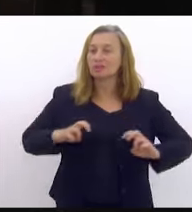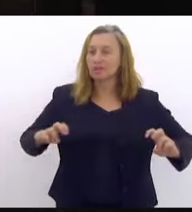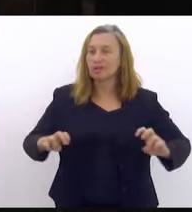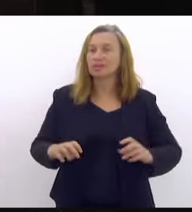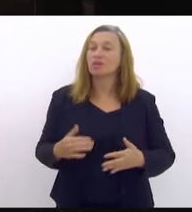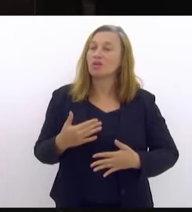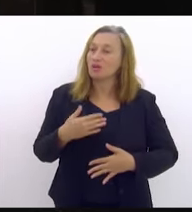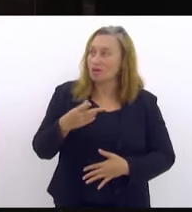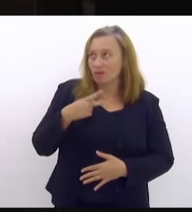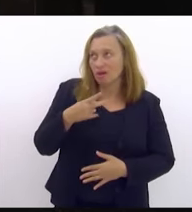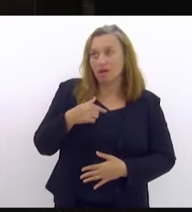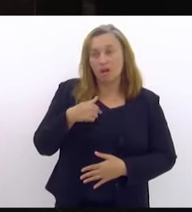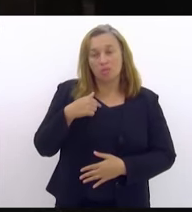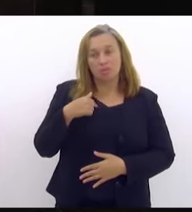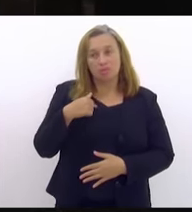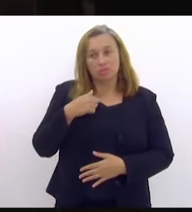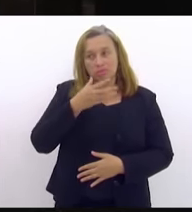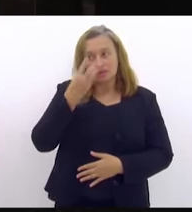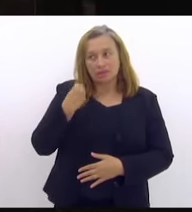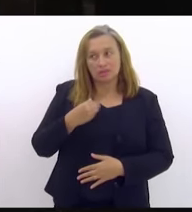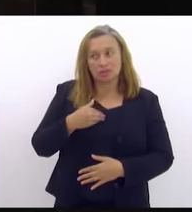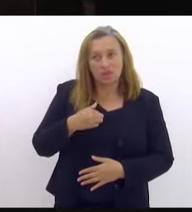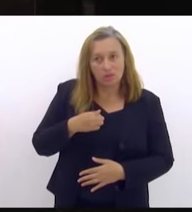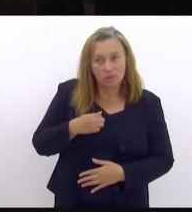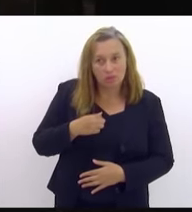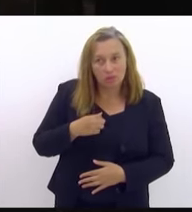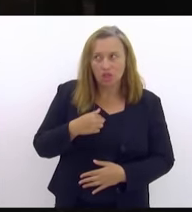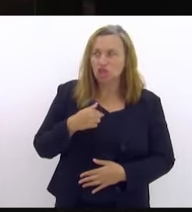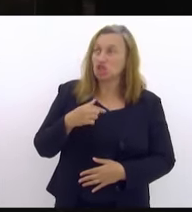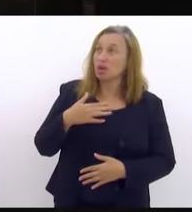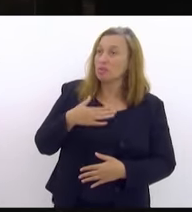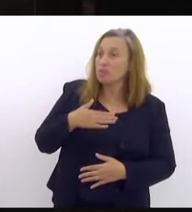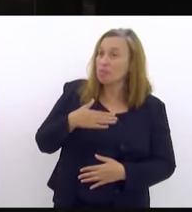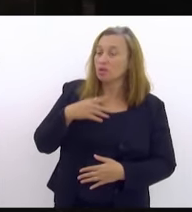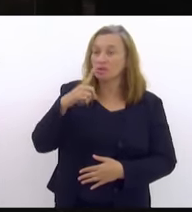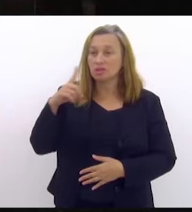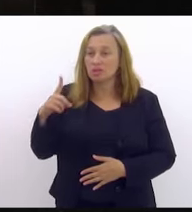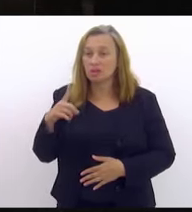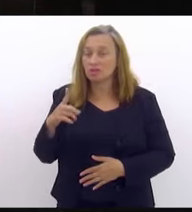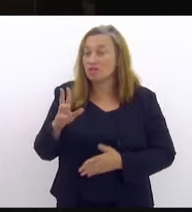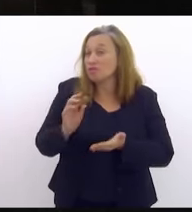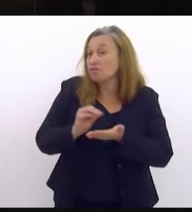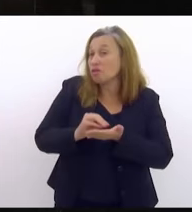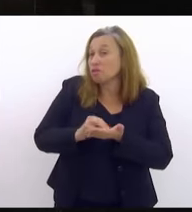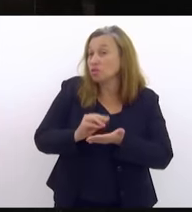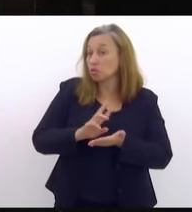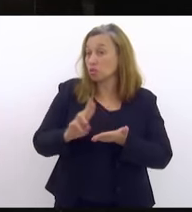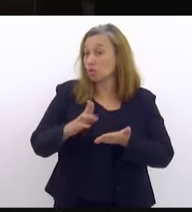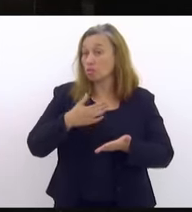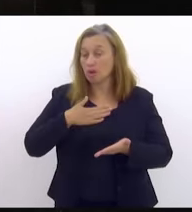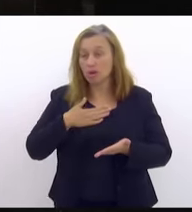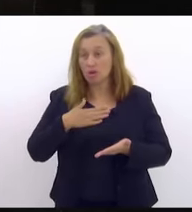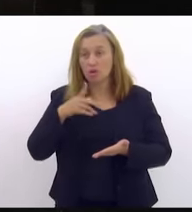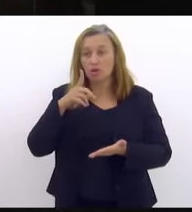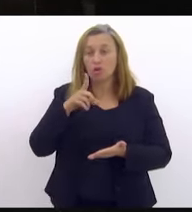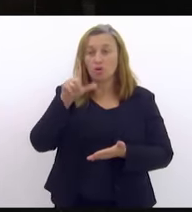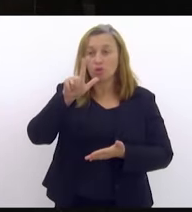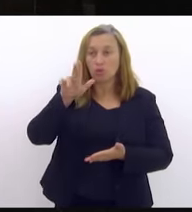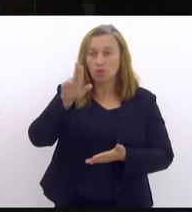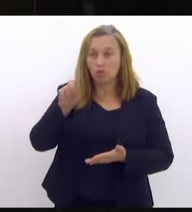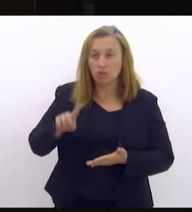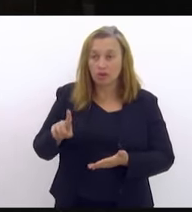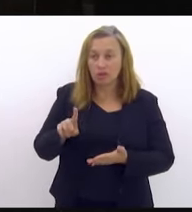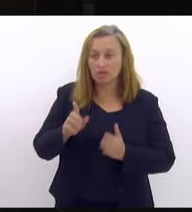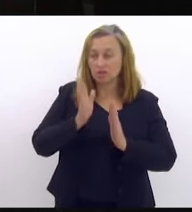Eu confesso que eu pensei que eu tinha sido esquecido. Falei, gente, fizeram a lista, faltou meu nome. O Luiz Cláudio falou que ia chamar numa